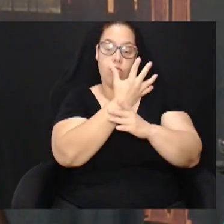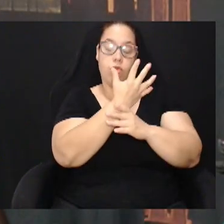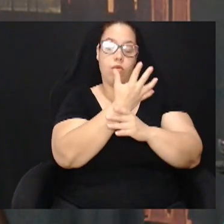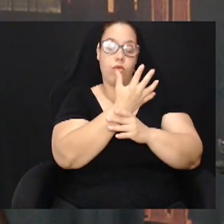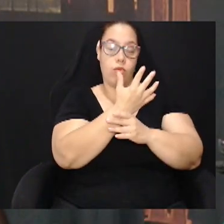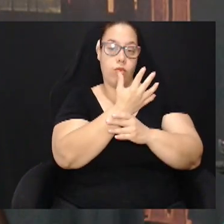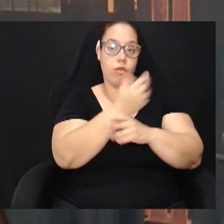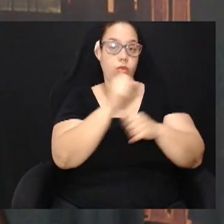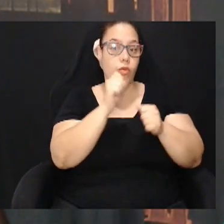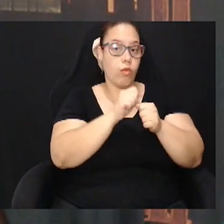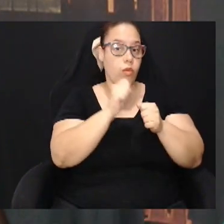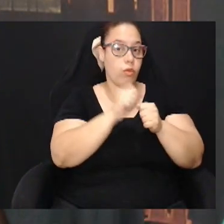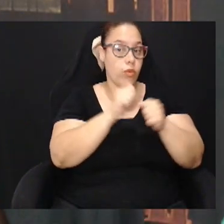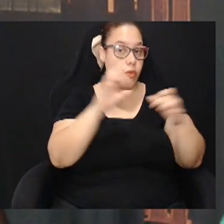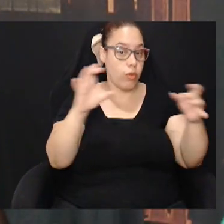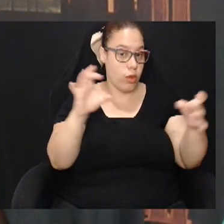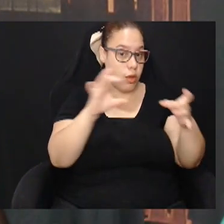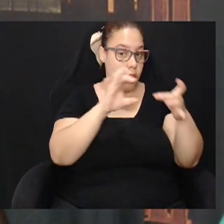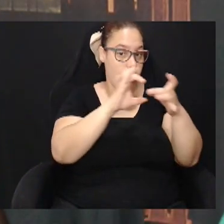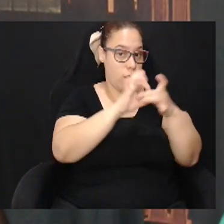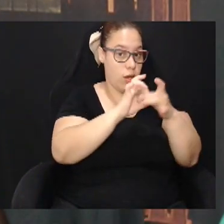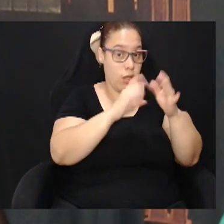essa conexão, essa